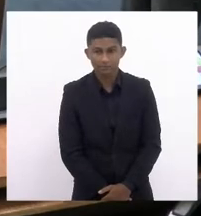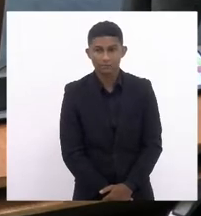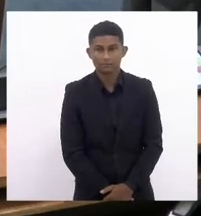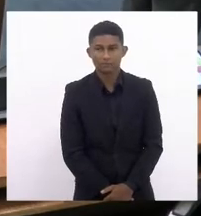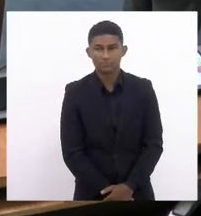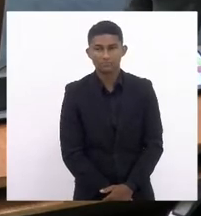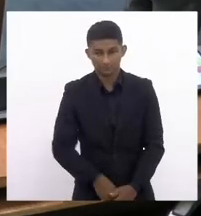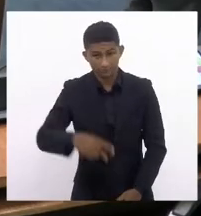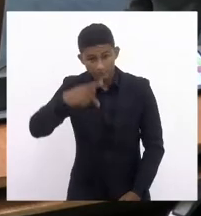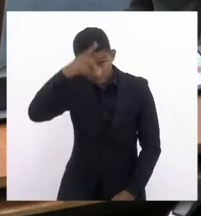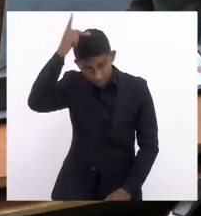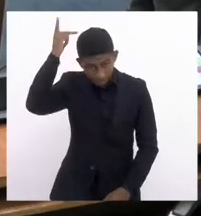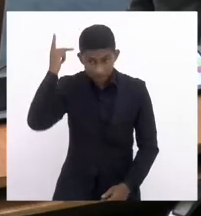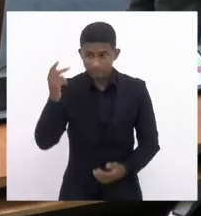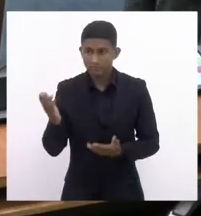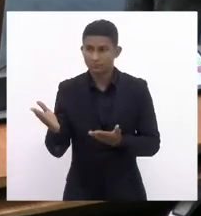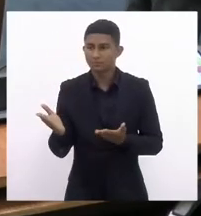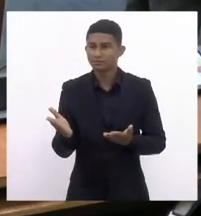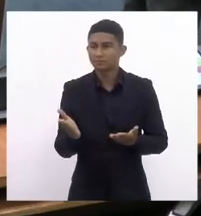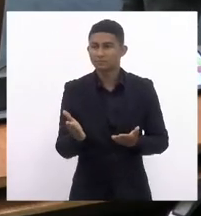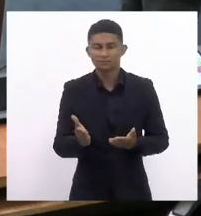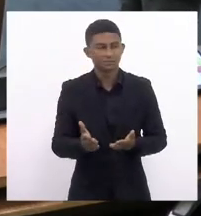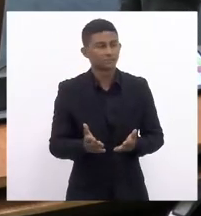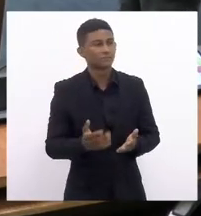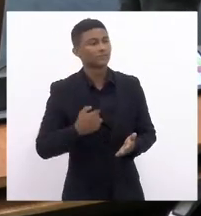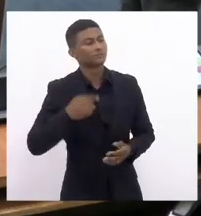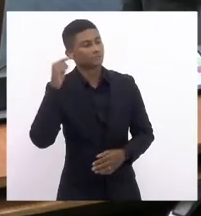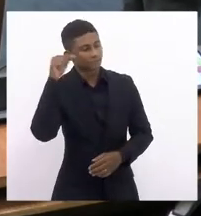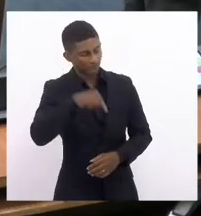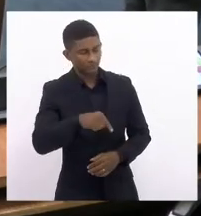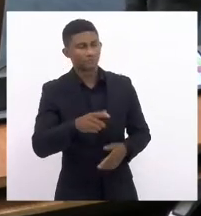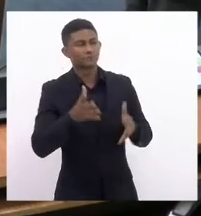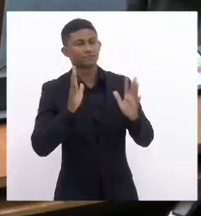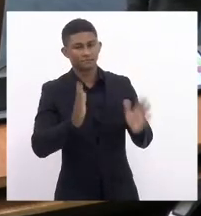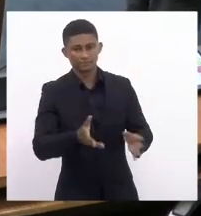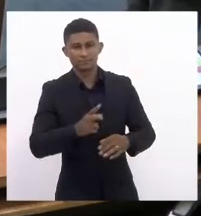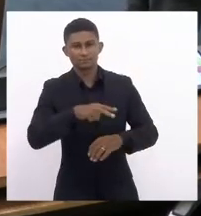Deputado Luiz Paulo. Já estou aqui, senhor presidente.